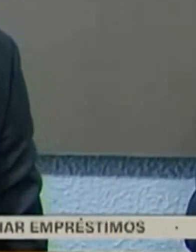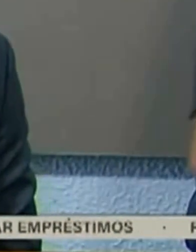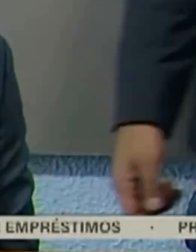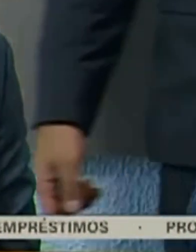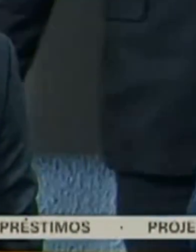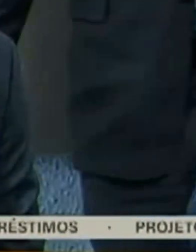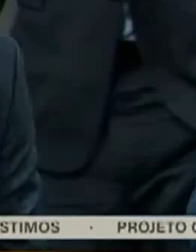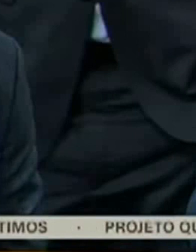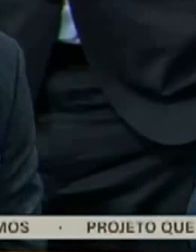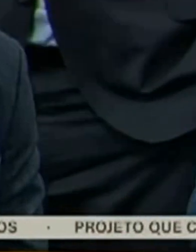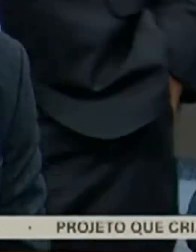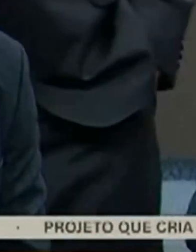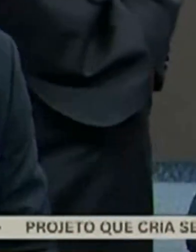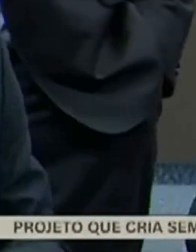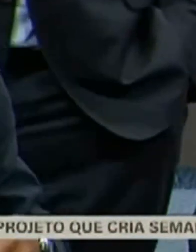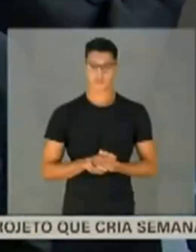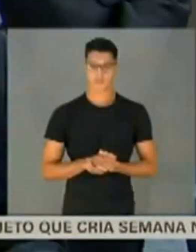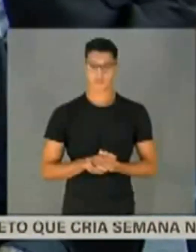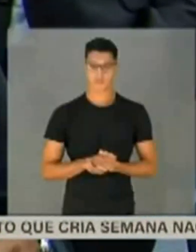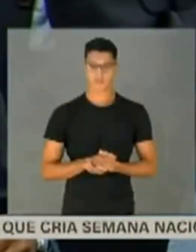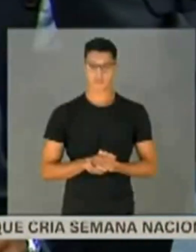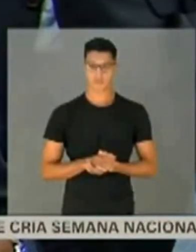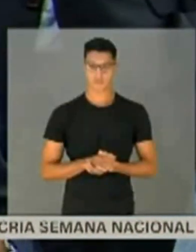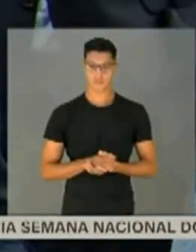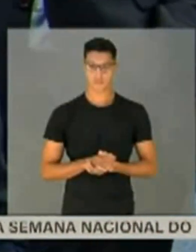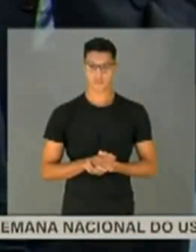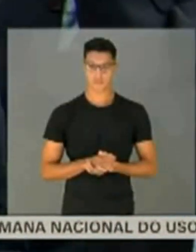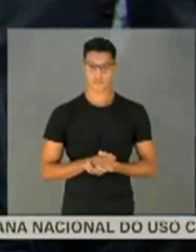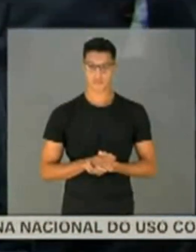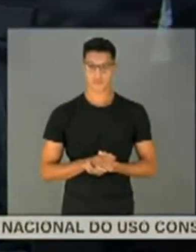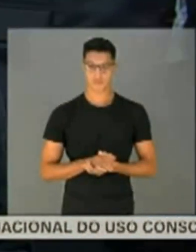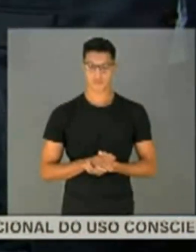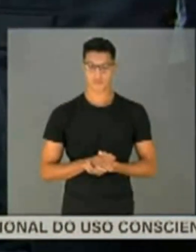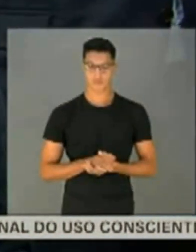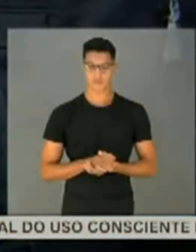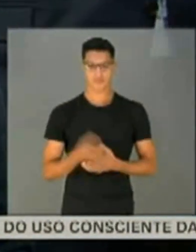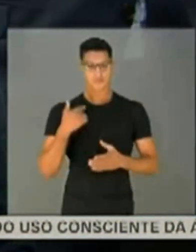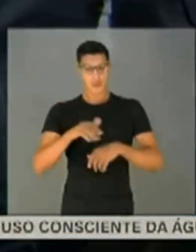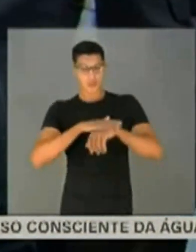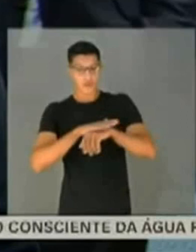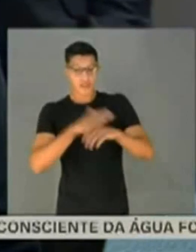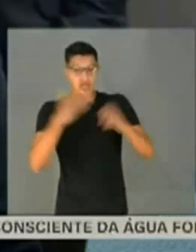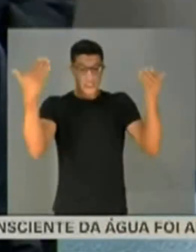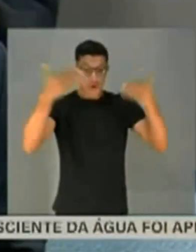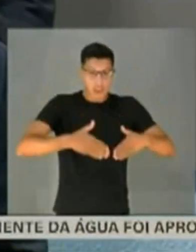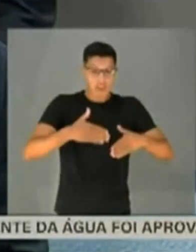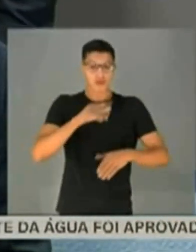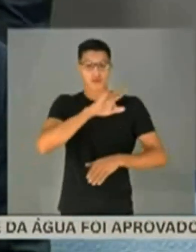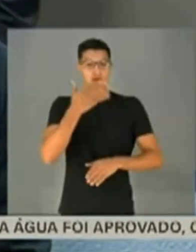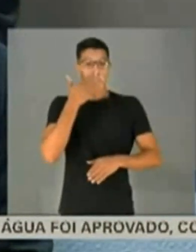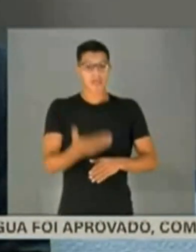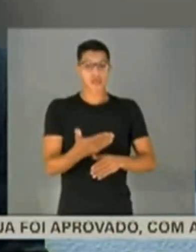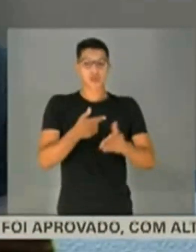perigoso, não estou aqui defendendo o governo anterior, certo? Estou falando que esse governo atual é triplamente